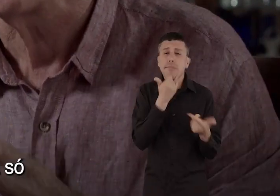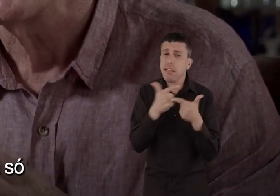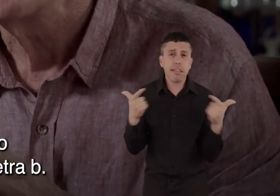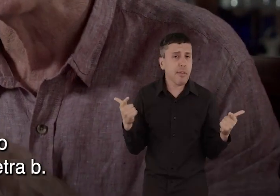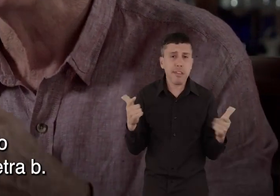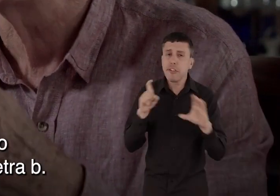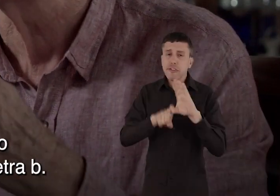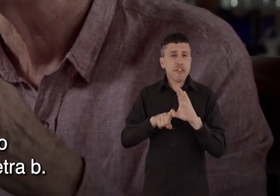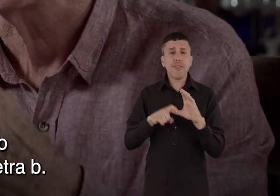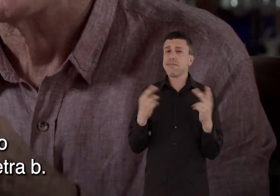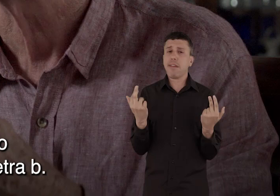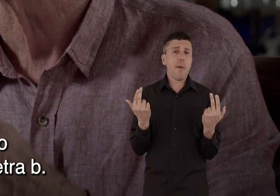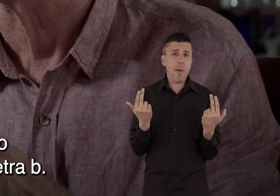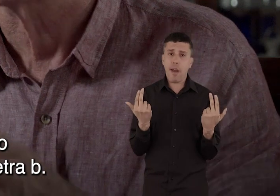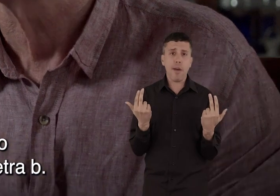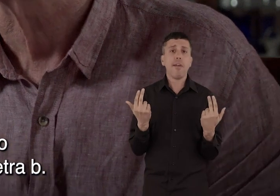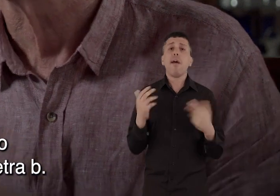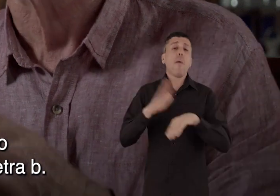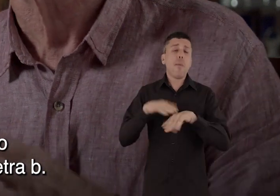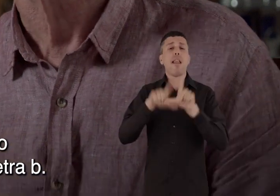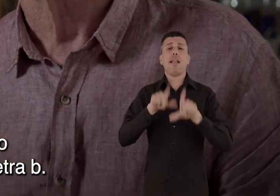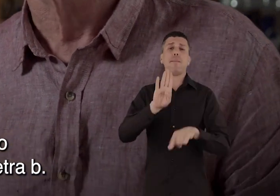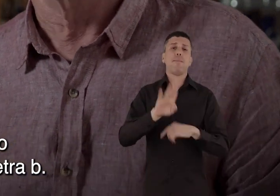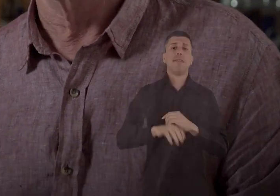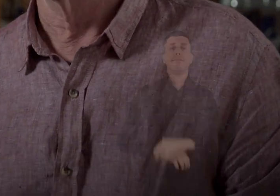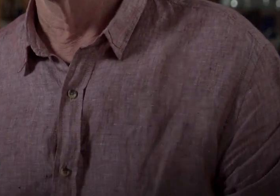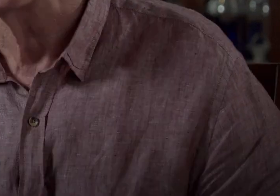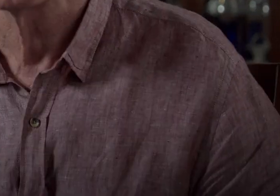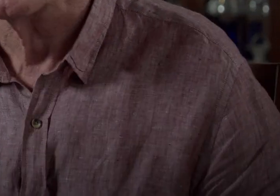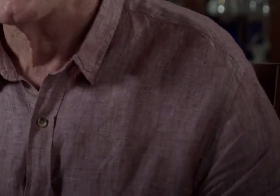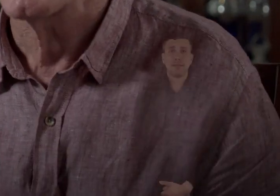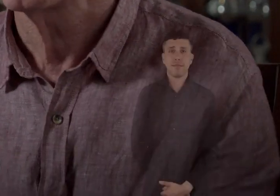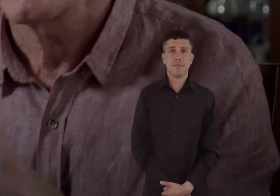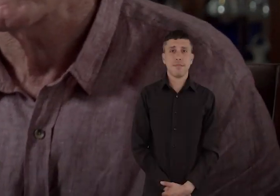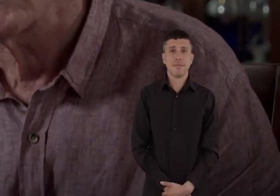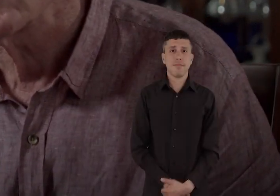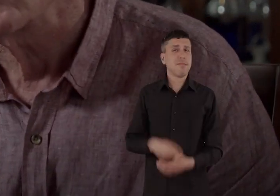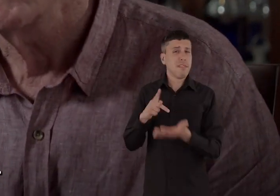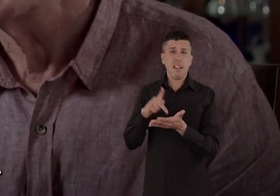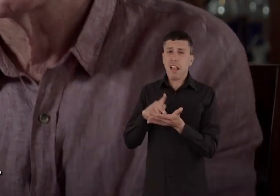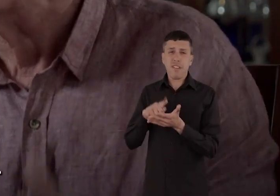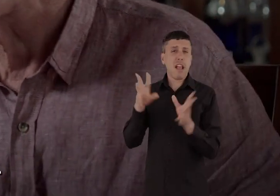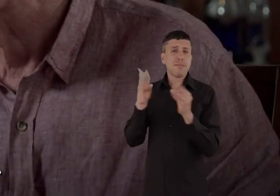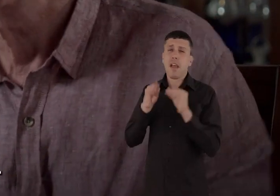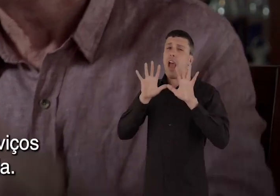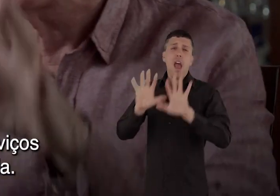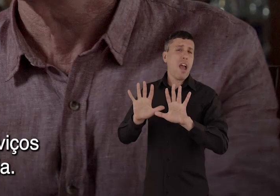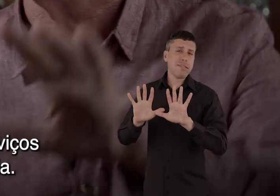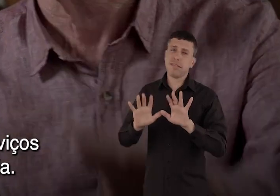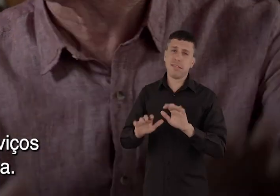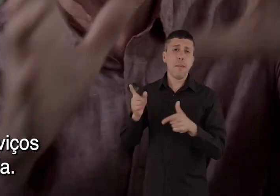coisa só, porque foi unificado o tratamento por esta letra B. Porque o que é, em síntese, isso? Em síntese é